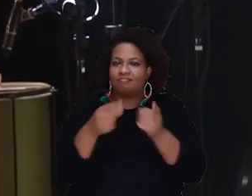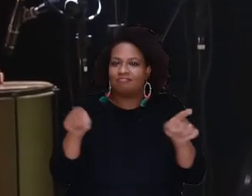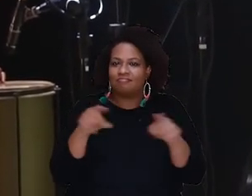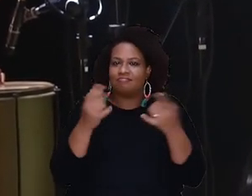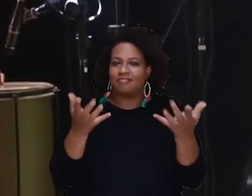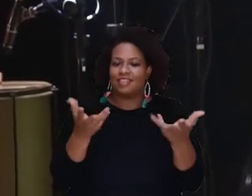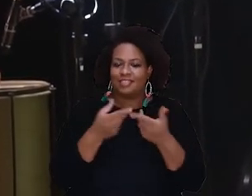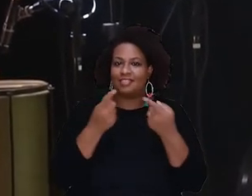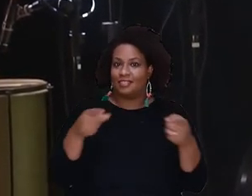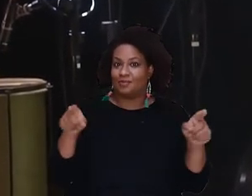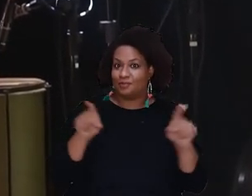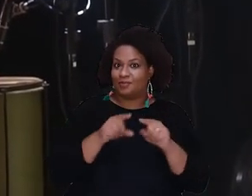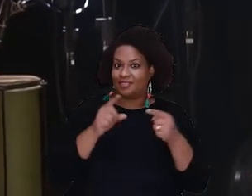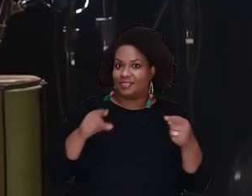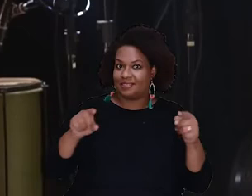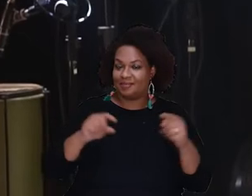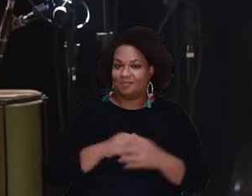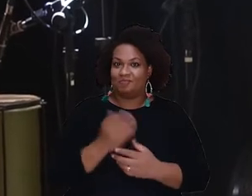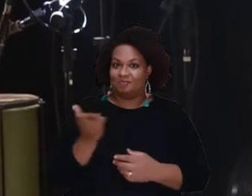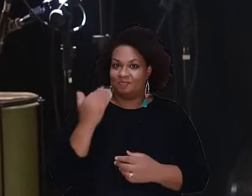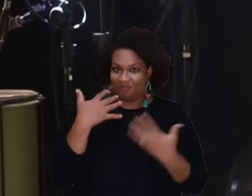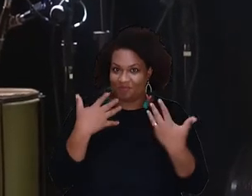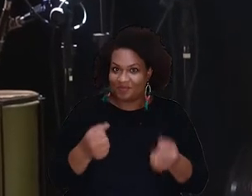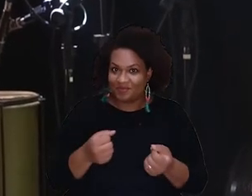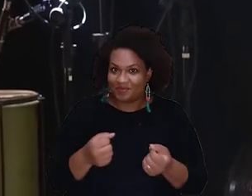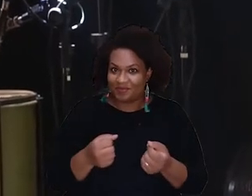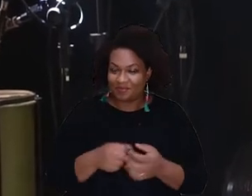da nossa música. E vamos embora